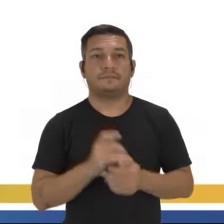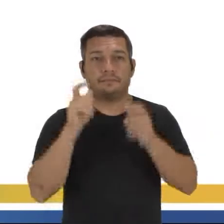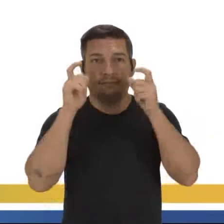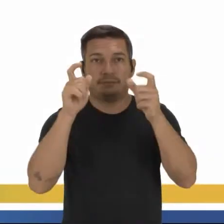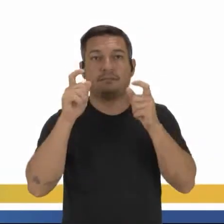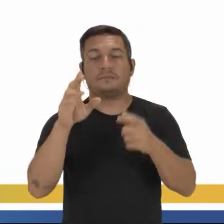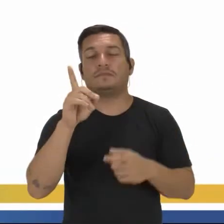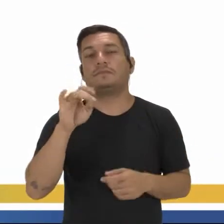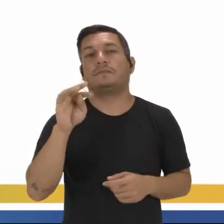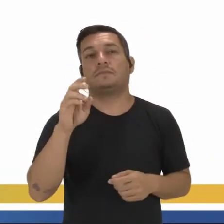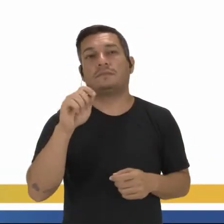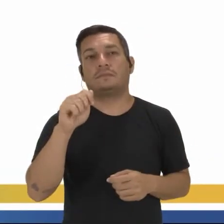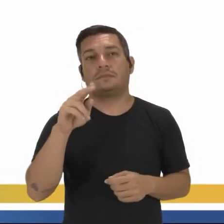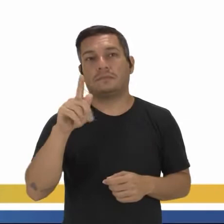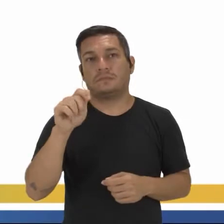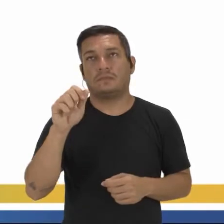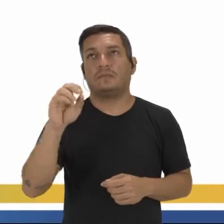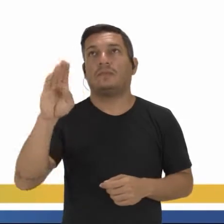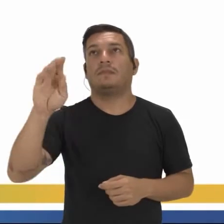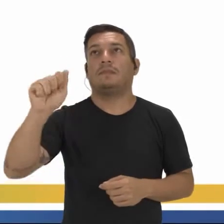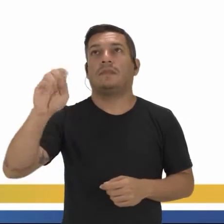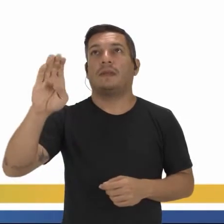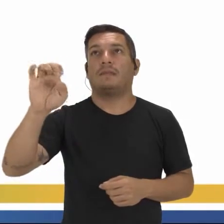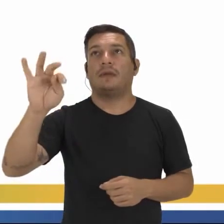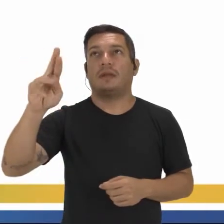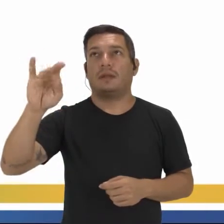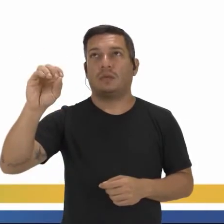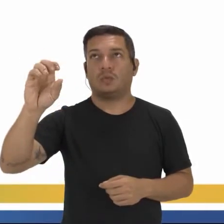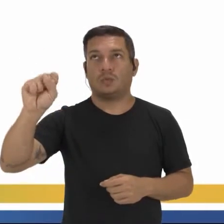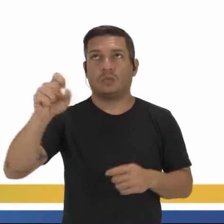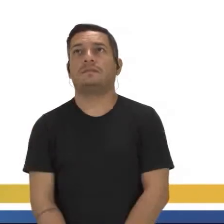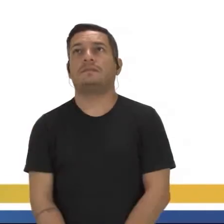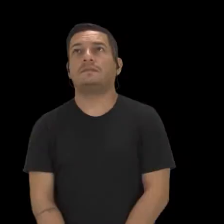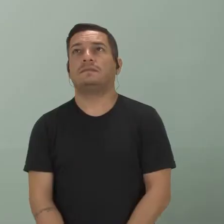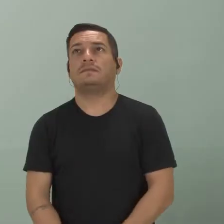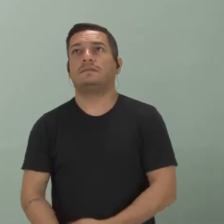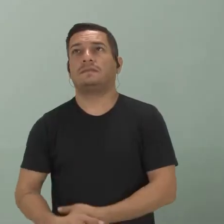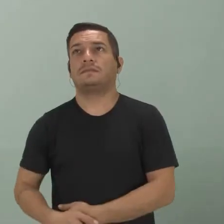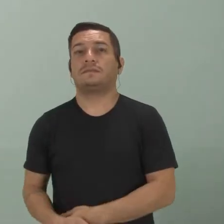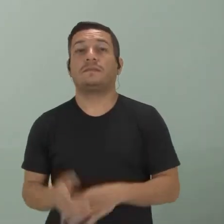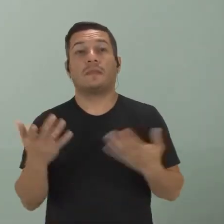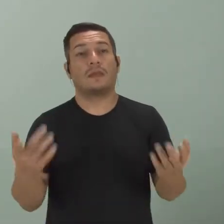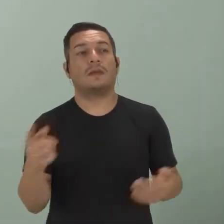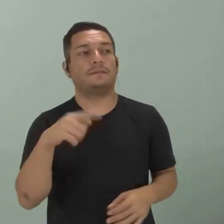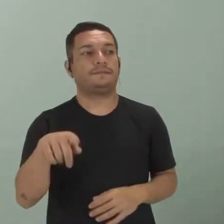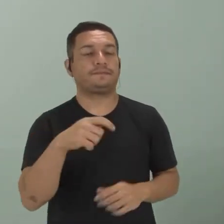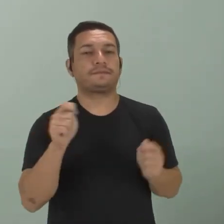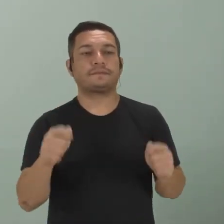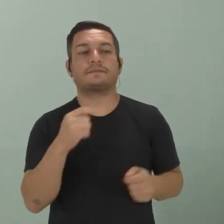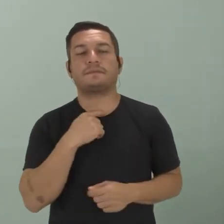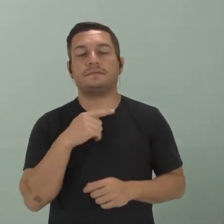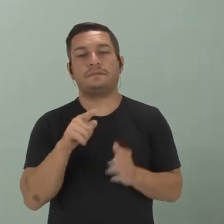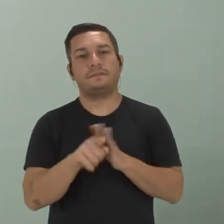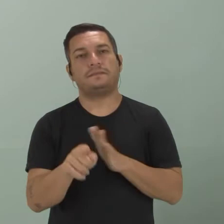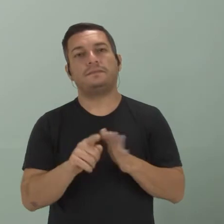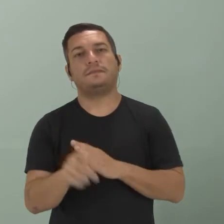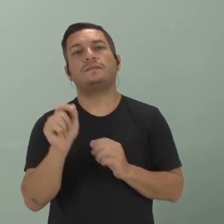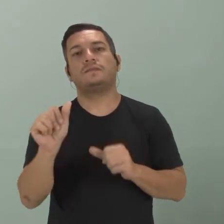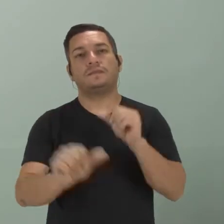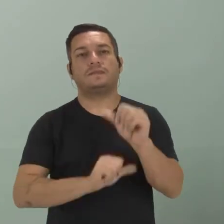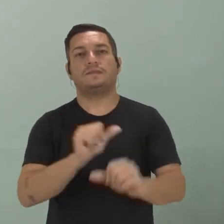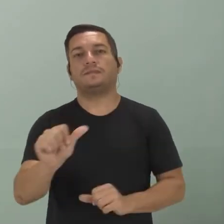Atenção! Os ditongos abertos das palavras oxítonas continuam sendo acentuados. Então você pode perguntar, e o que